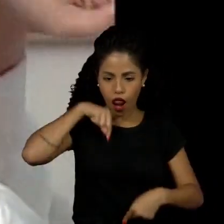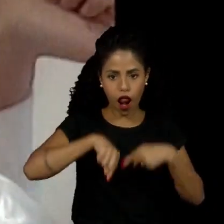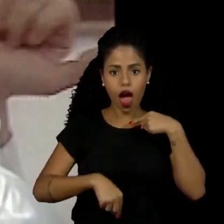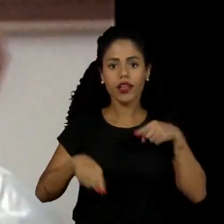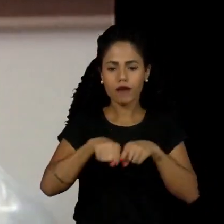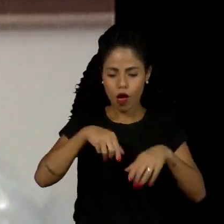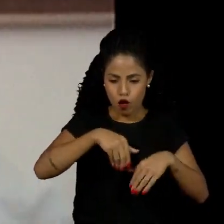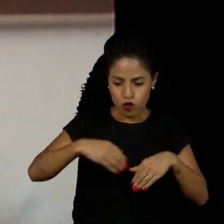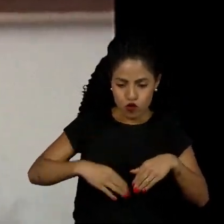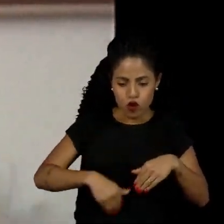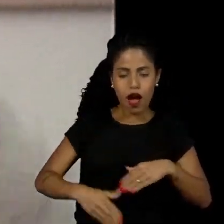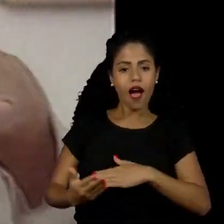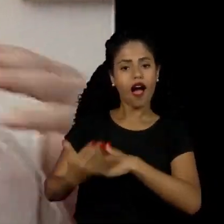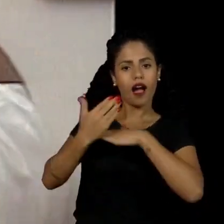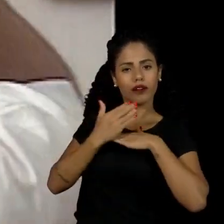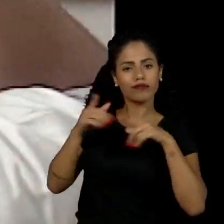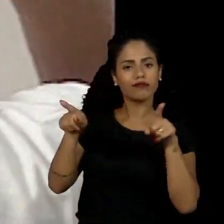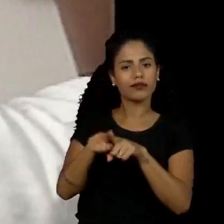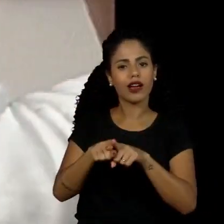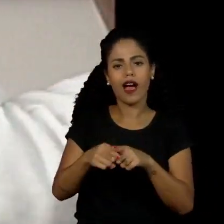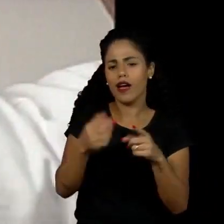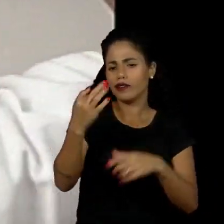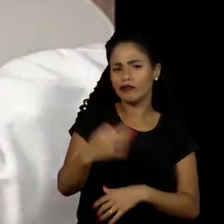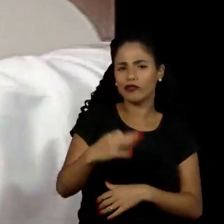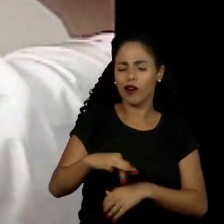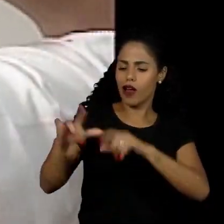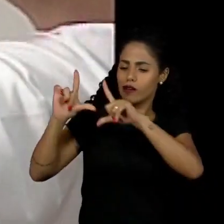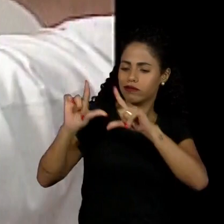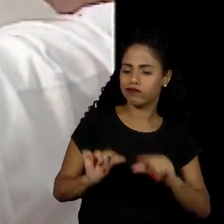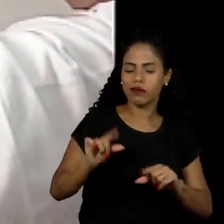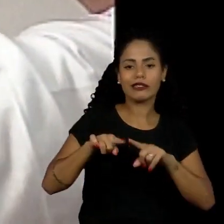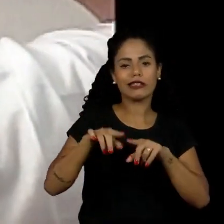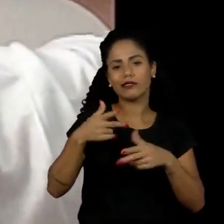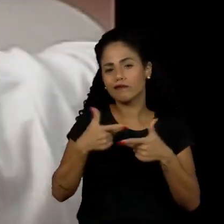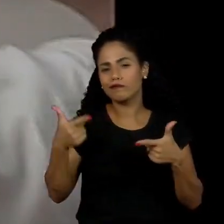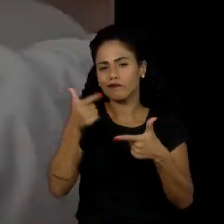é também aplicada para aliviar dores, tensões e traumas.